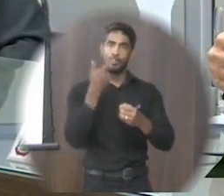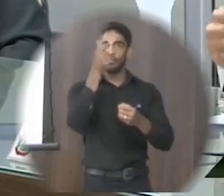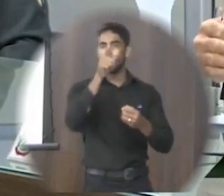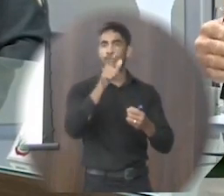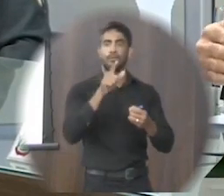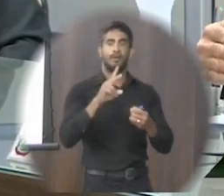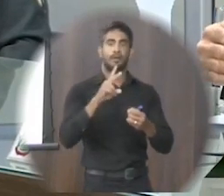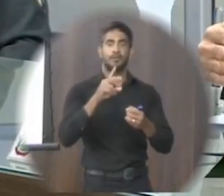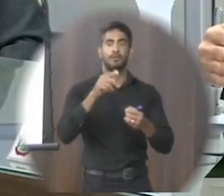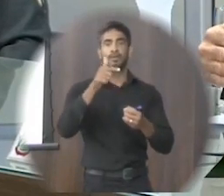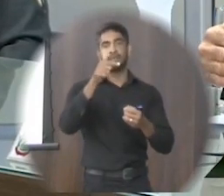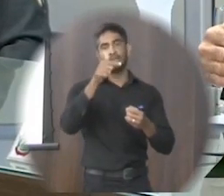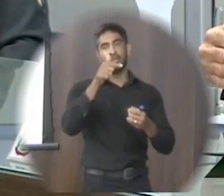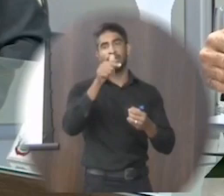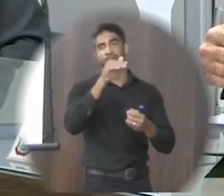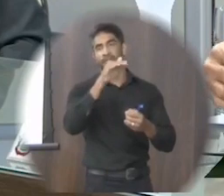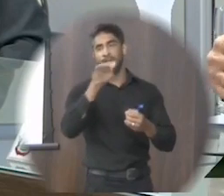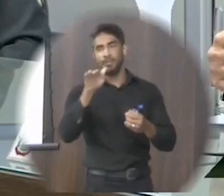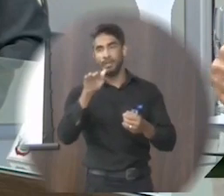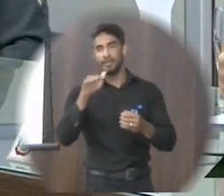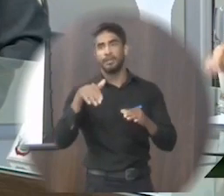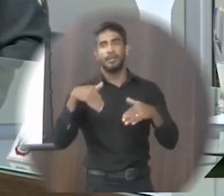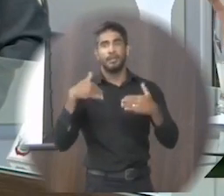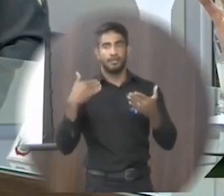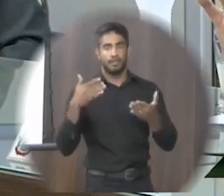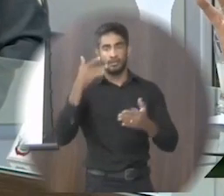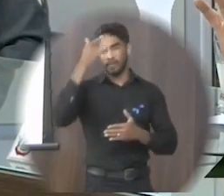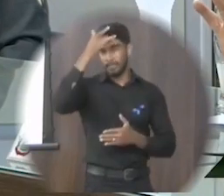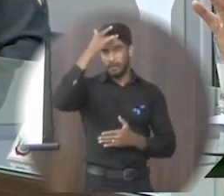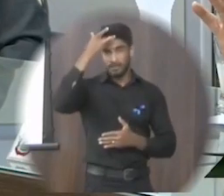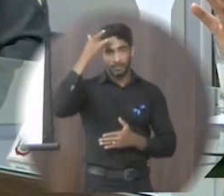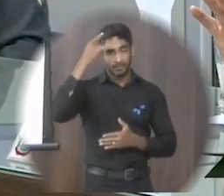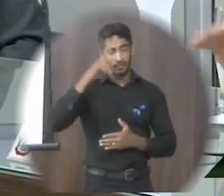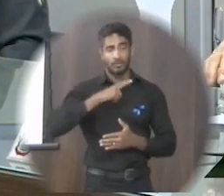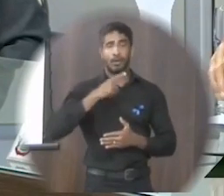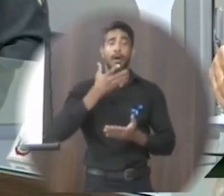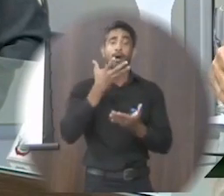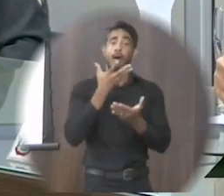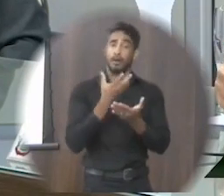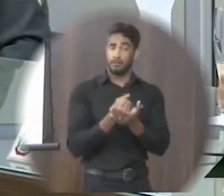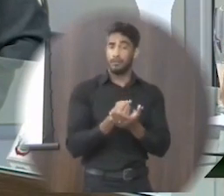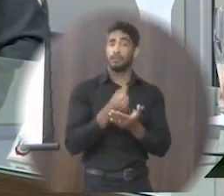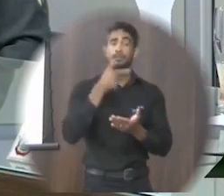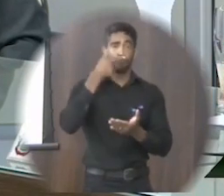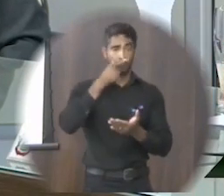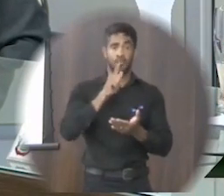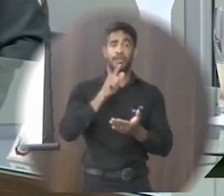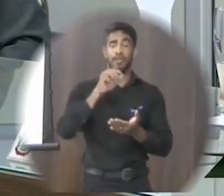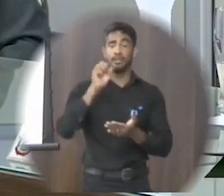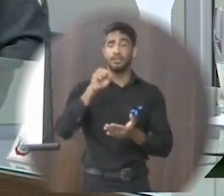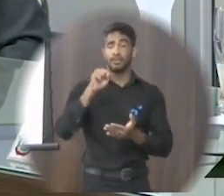de 7,5%. Então é o seguinte, para o funcionário só tem vantagem, entendeu? Só que,